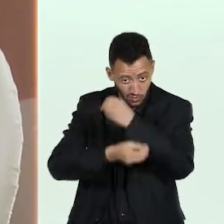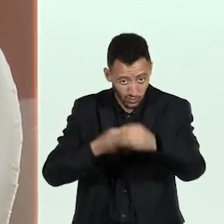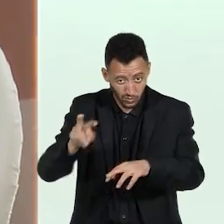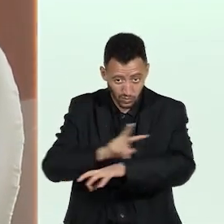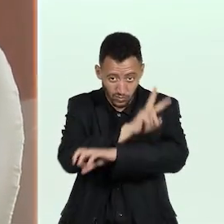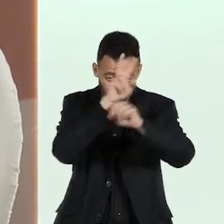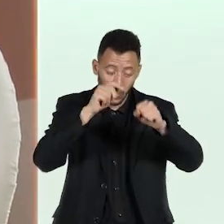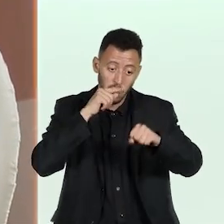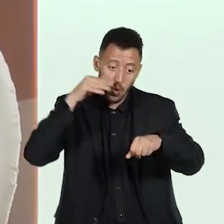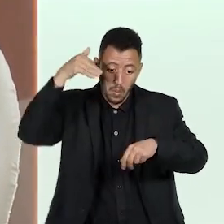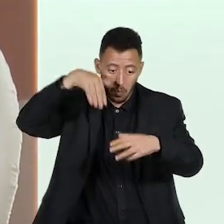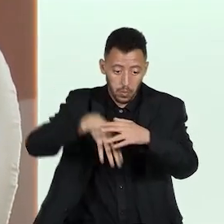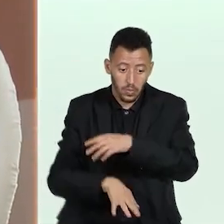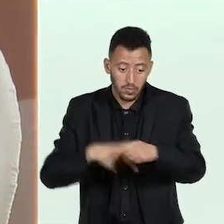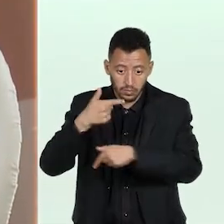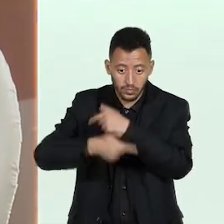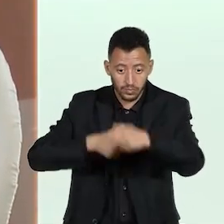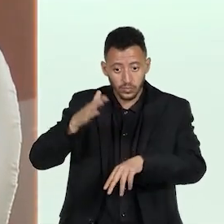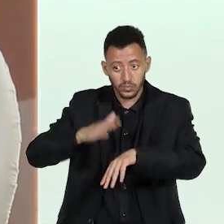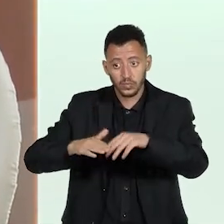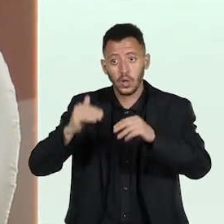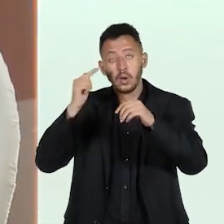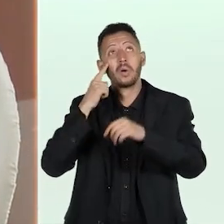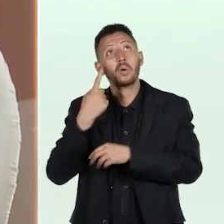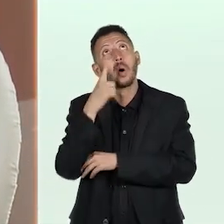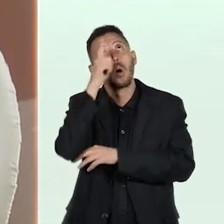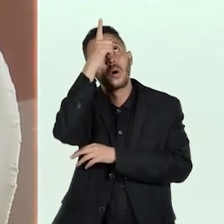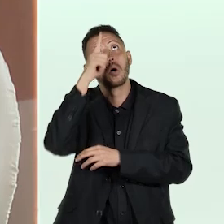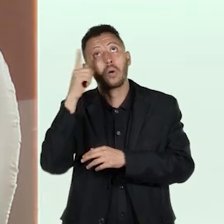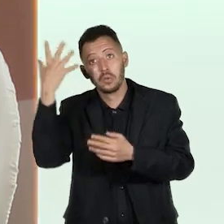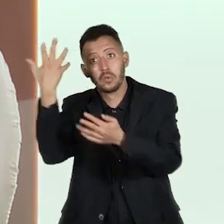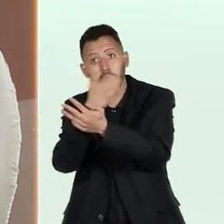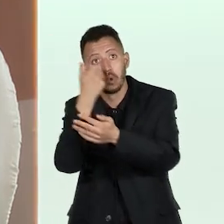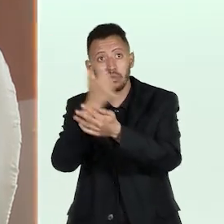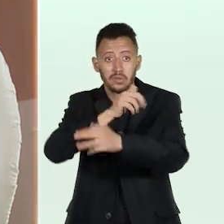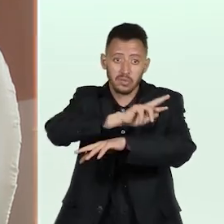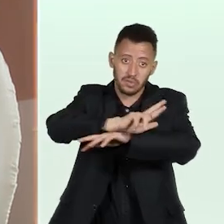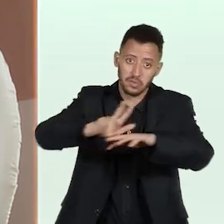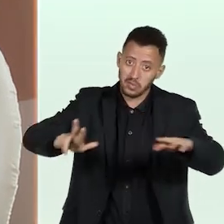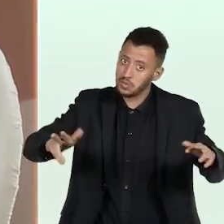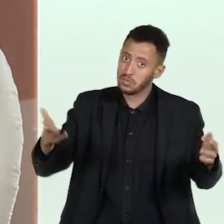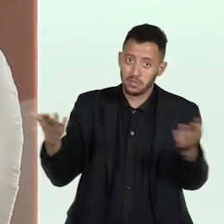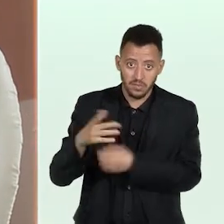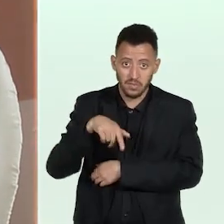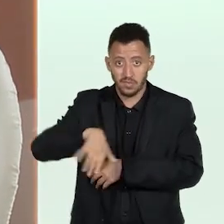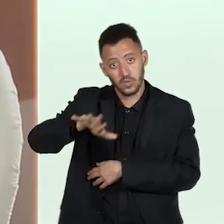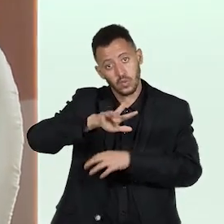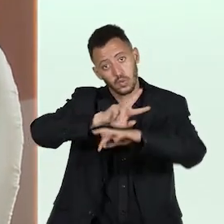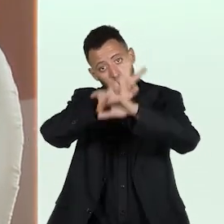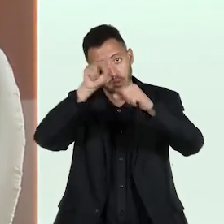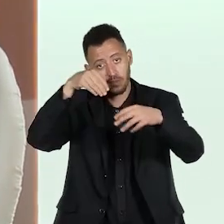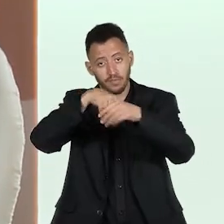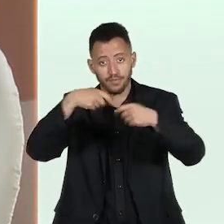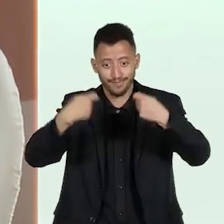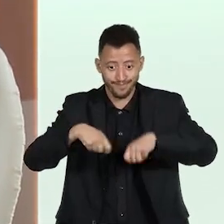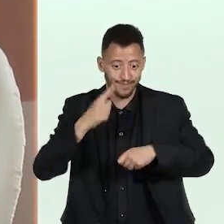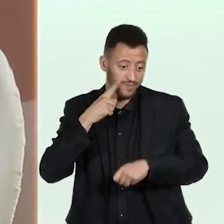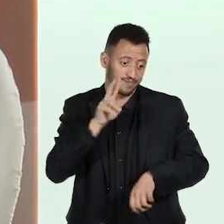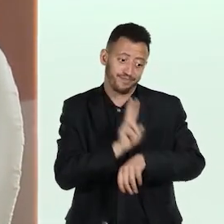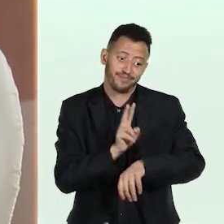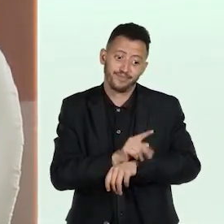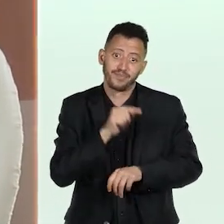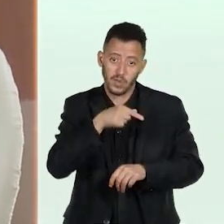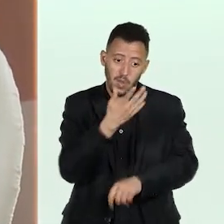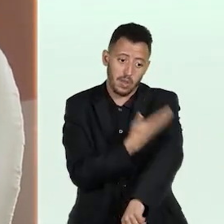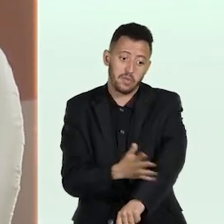no dia a dia, como questões de afogamento, trabalho em altura, né, resgate, salvamento. Então, todas essas questões